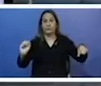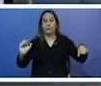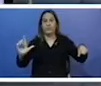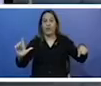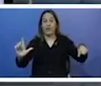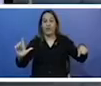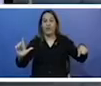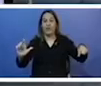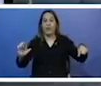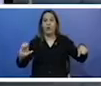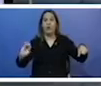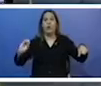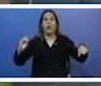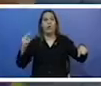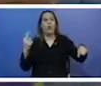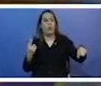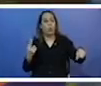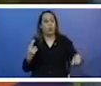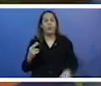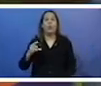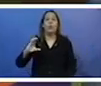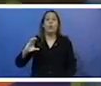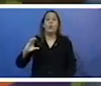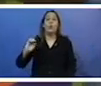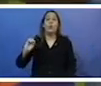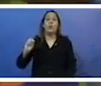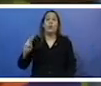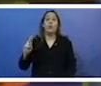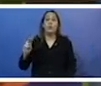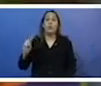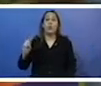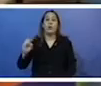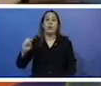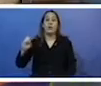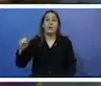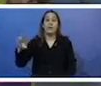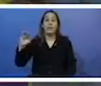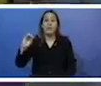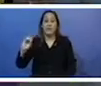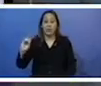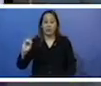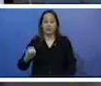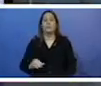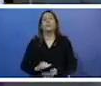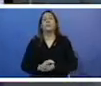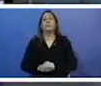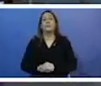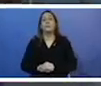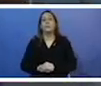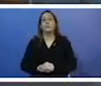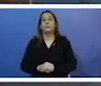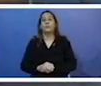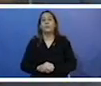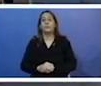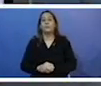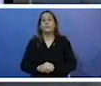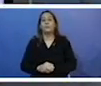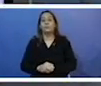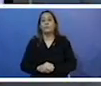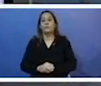o nome cordel. Por que esses folhetos são chamados de cordel? Acabamos de falar, né?